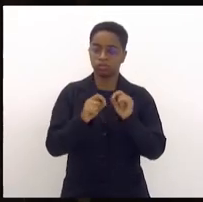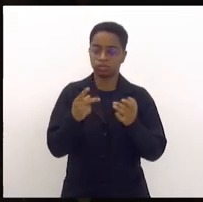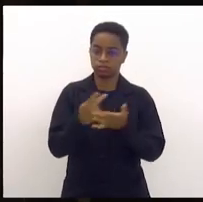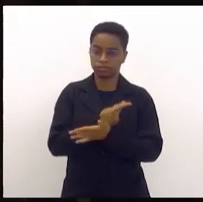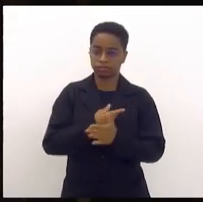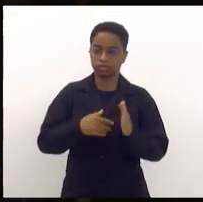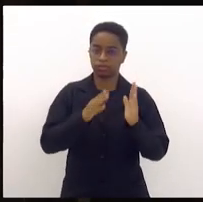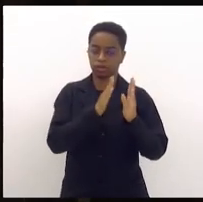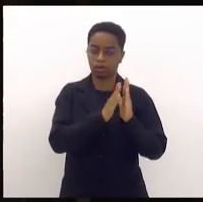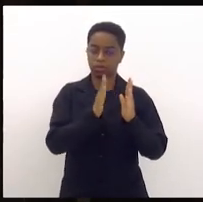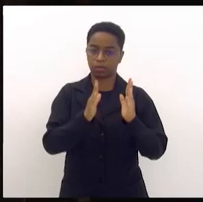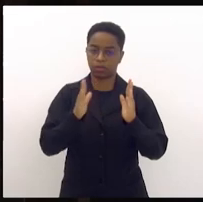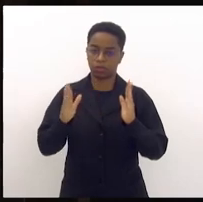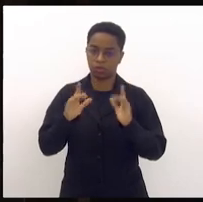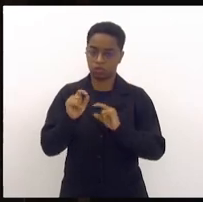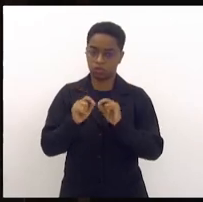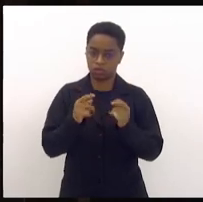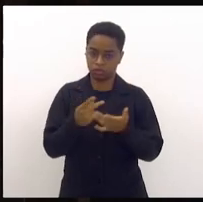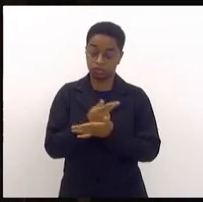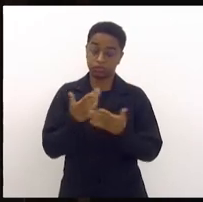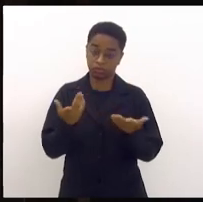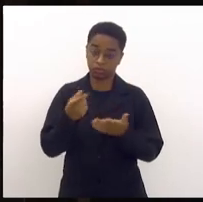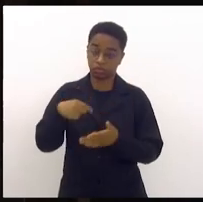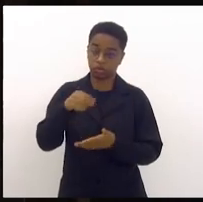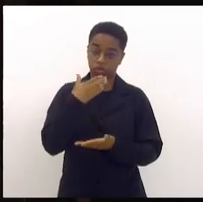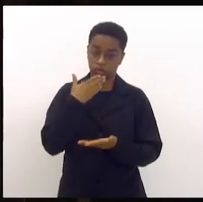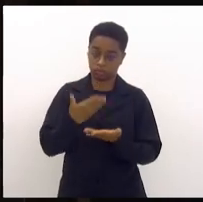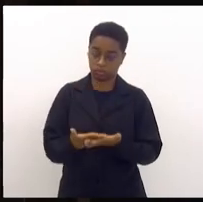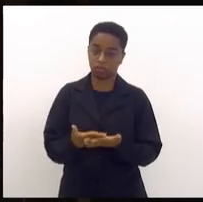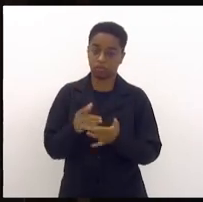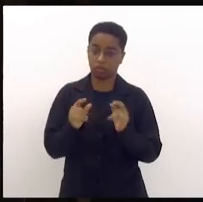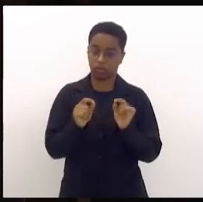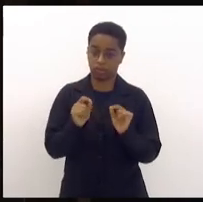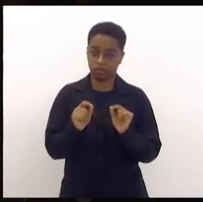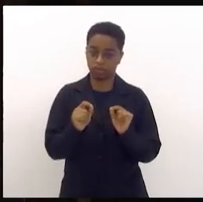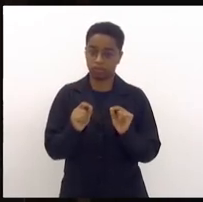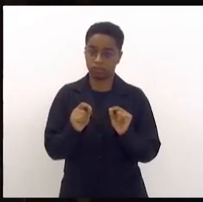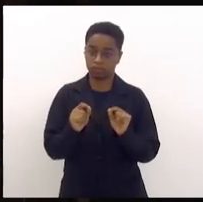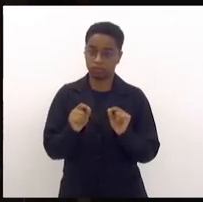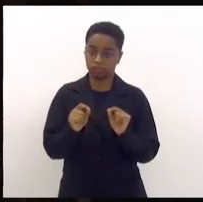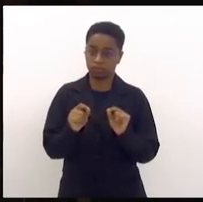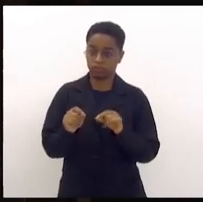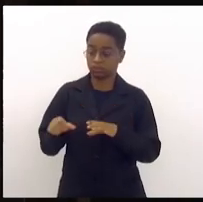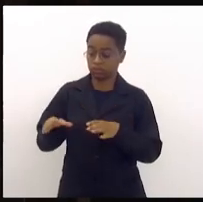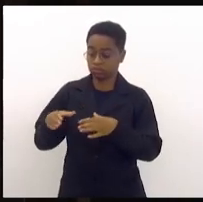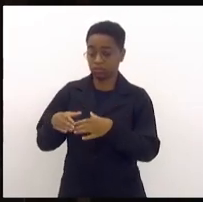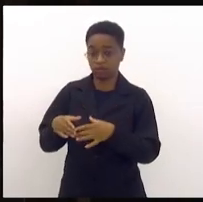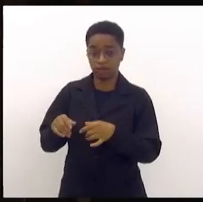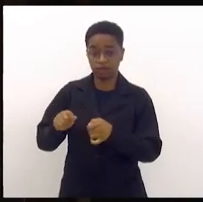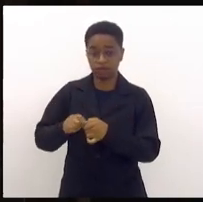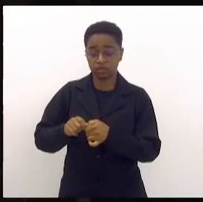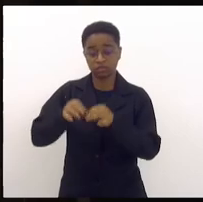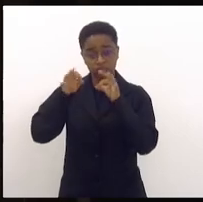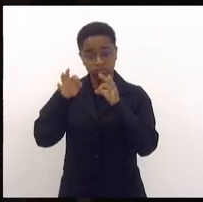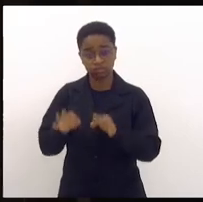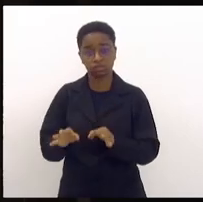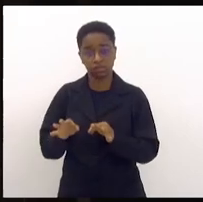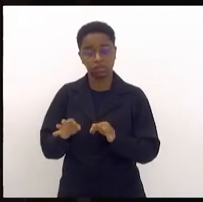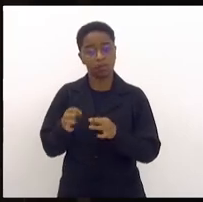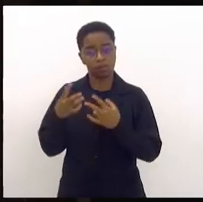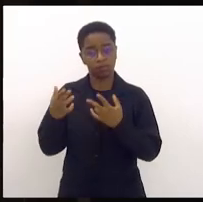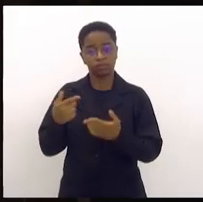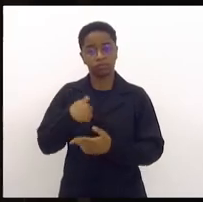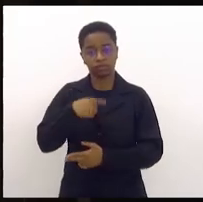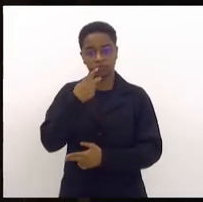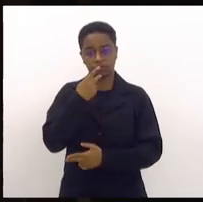passo a passo, e pasmem, colegas parlamentares, eles fizeram justamente da